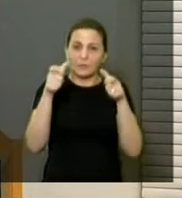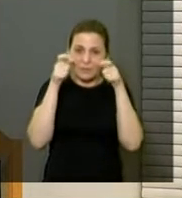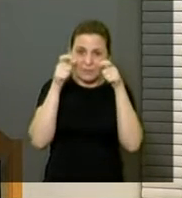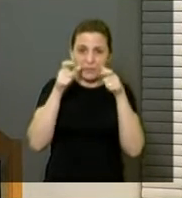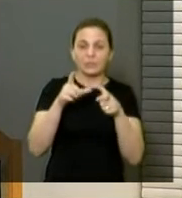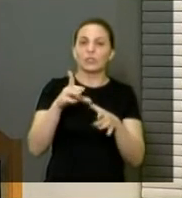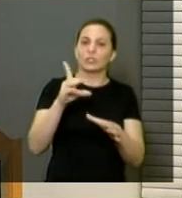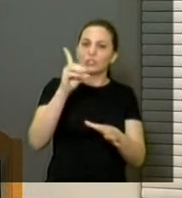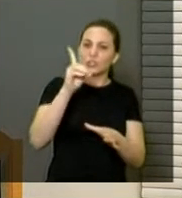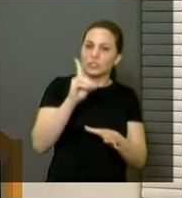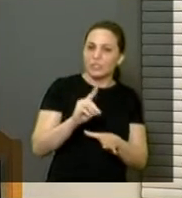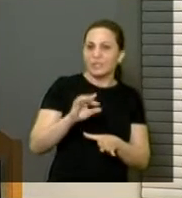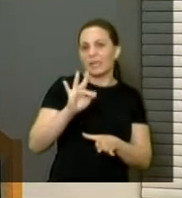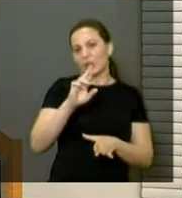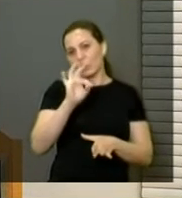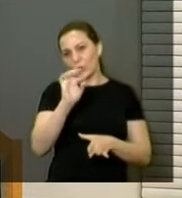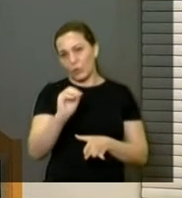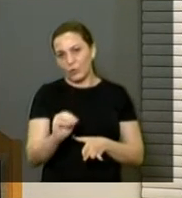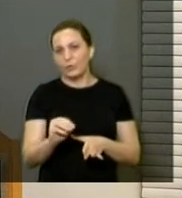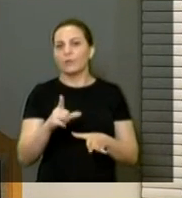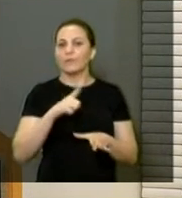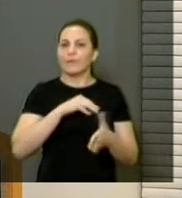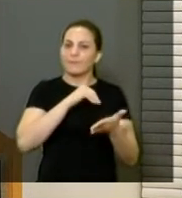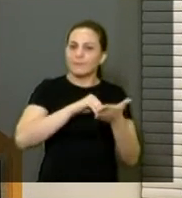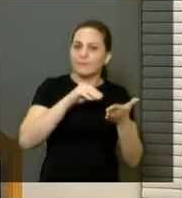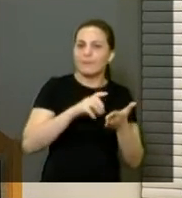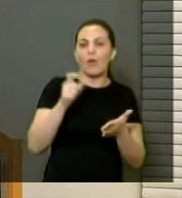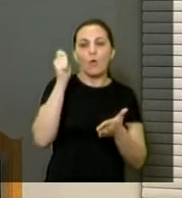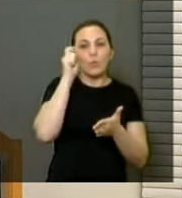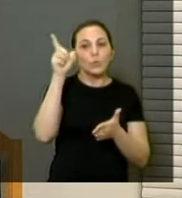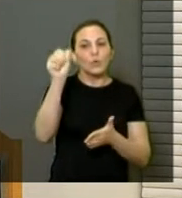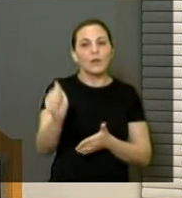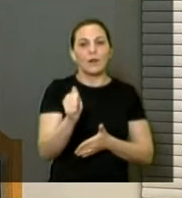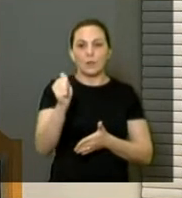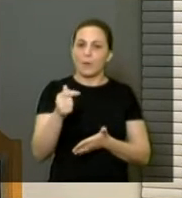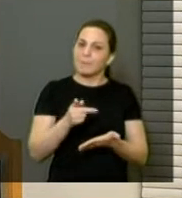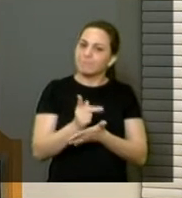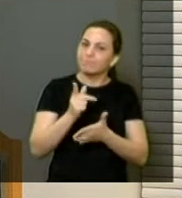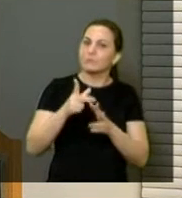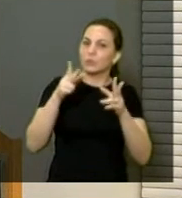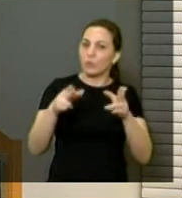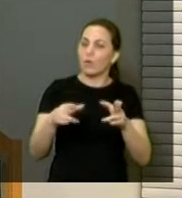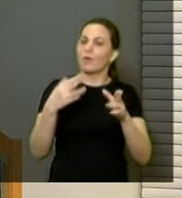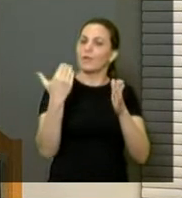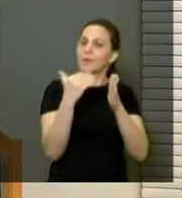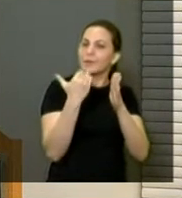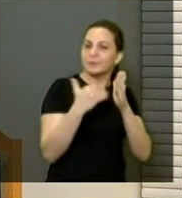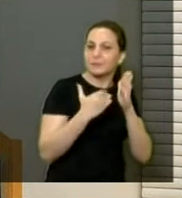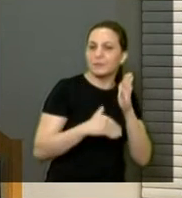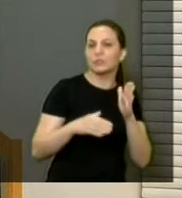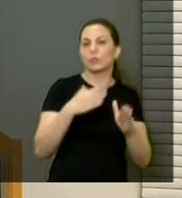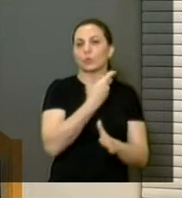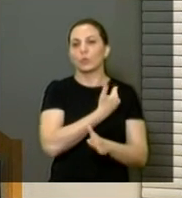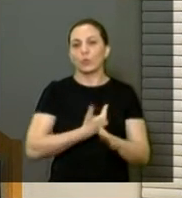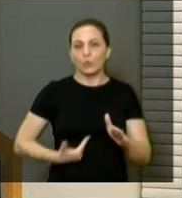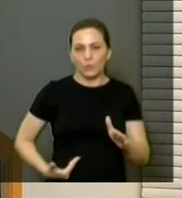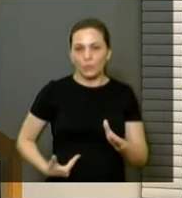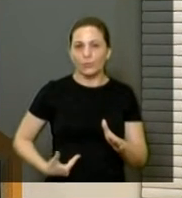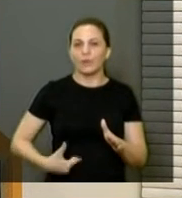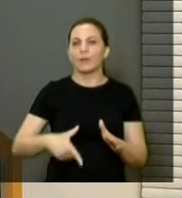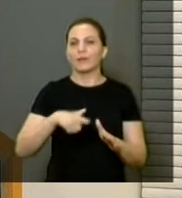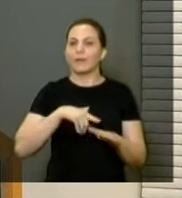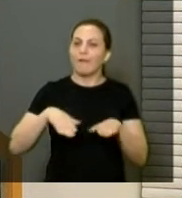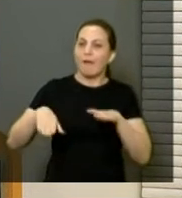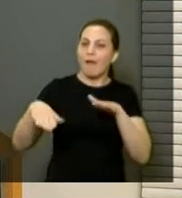estadual mantê lo à frente da secretaria de cultura de araraquara pois está cumprindo todas as diretrizes do governo em consonância